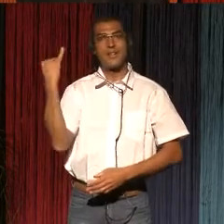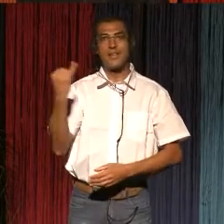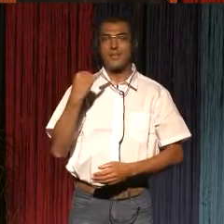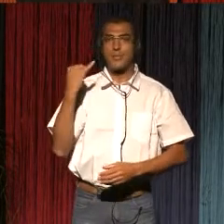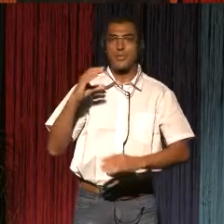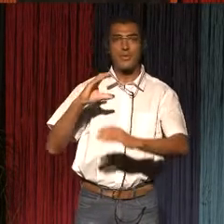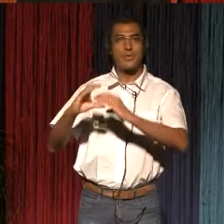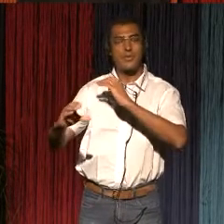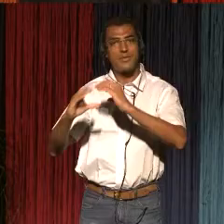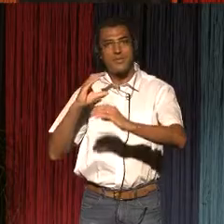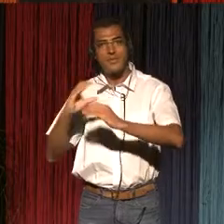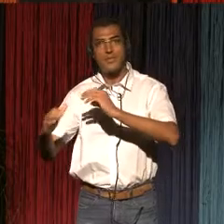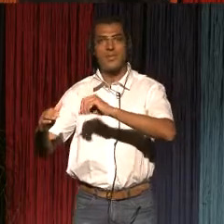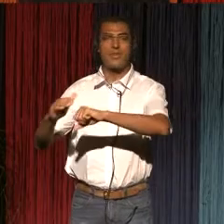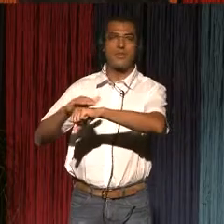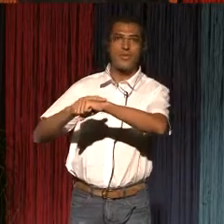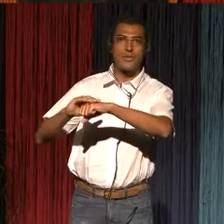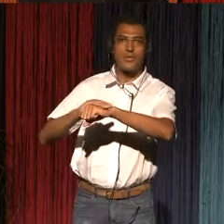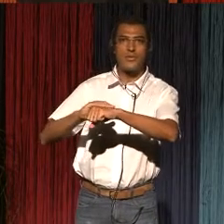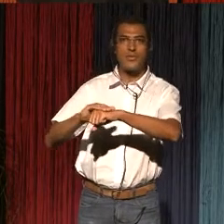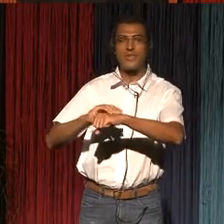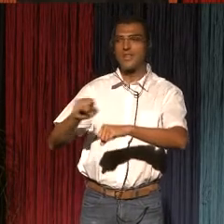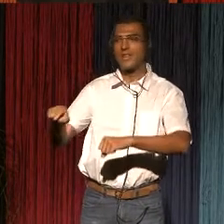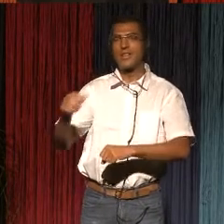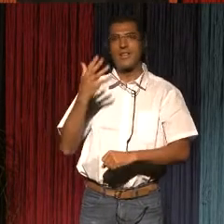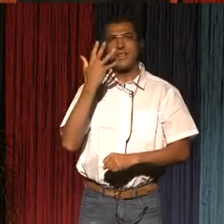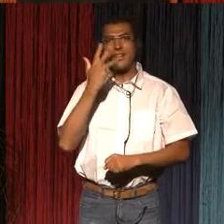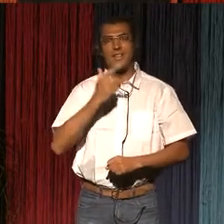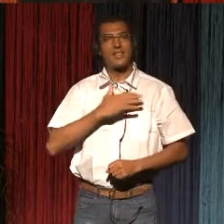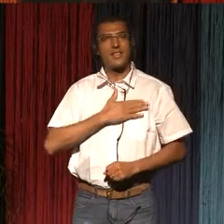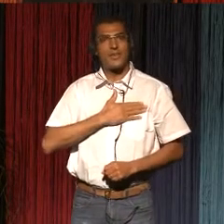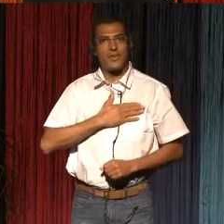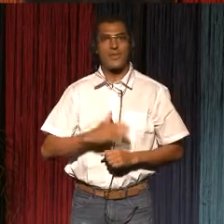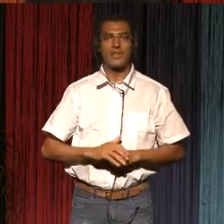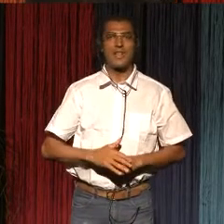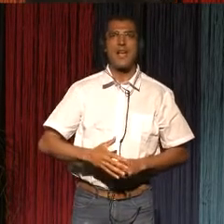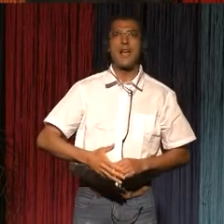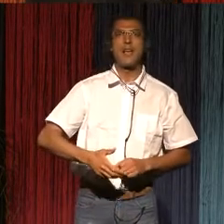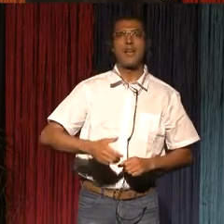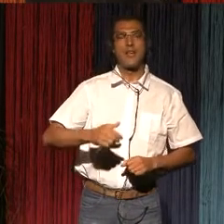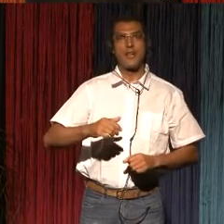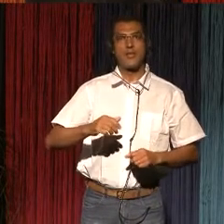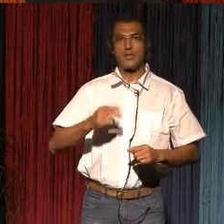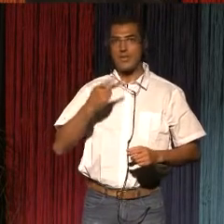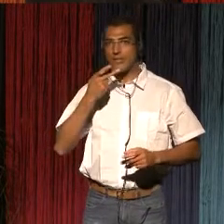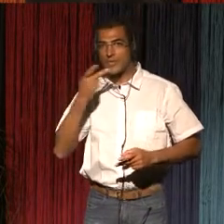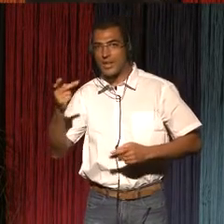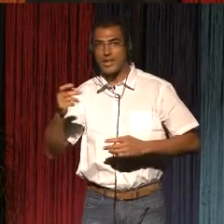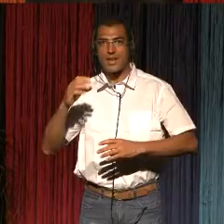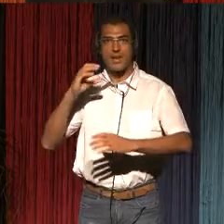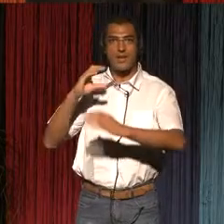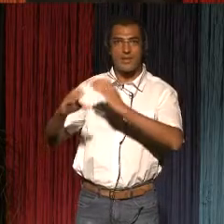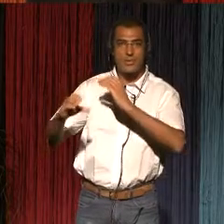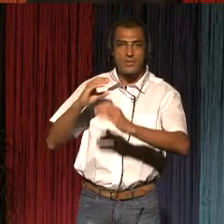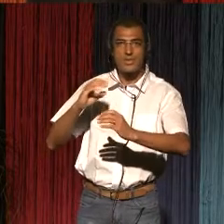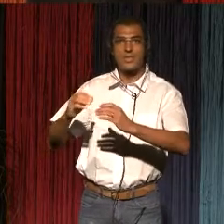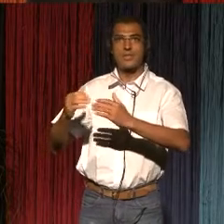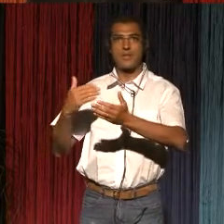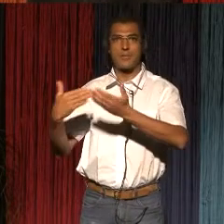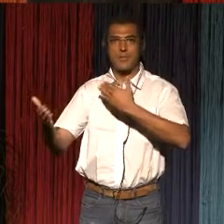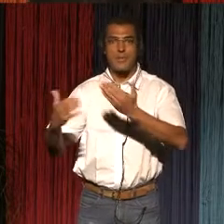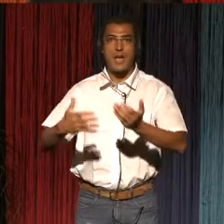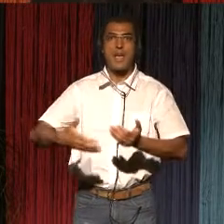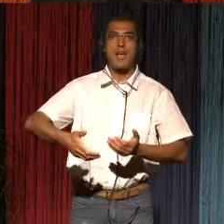à maturação cerebral, muito mais que a leitura em si. As variáveis críticas é o número